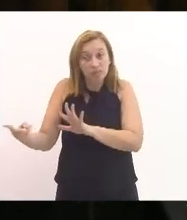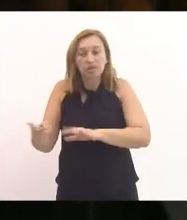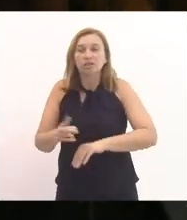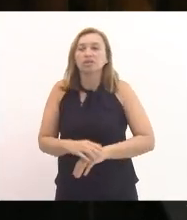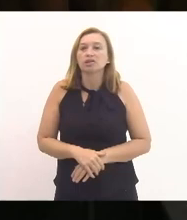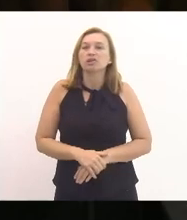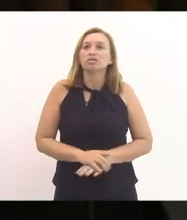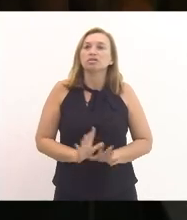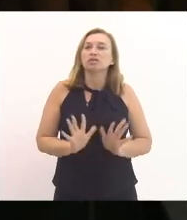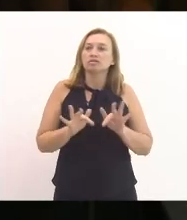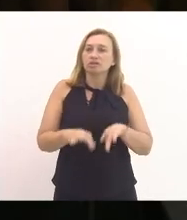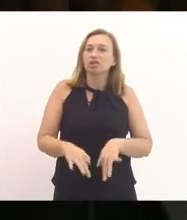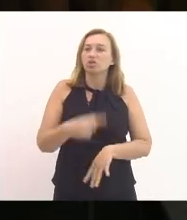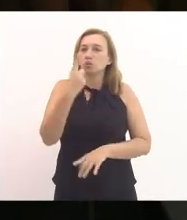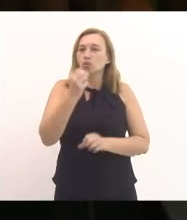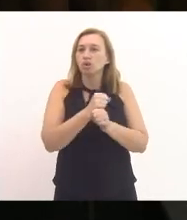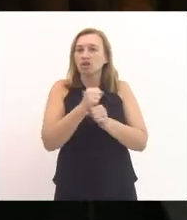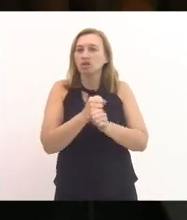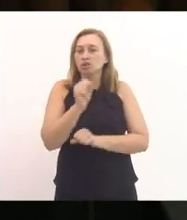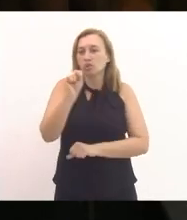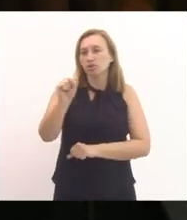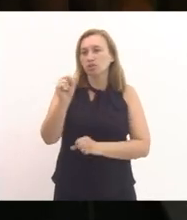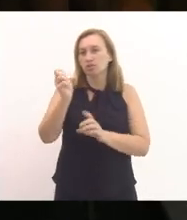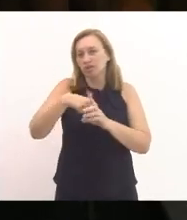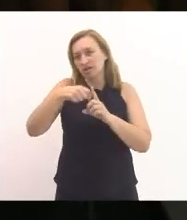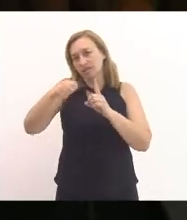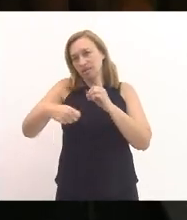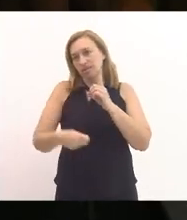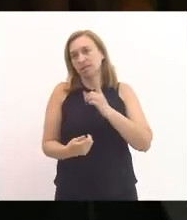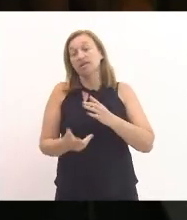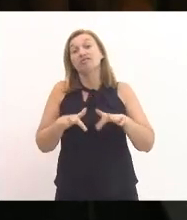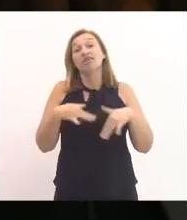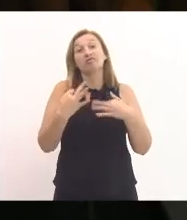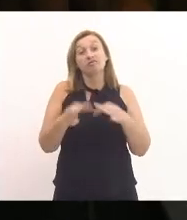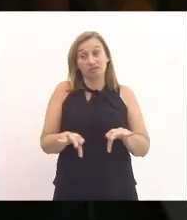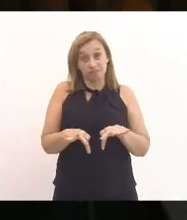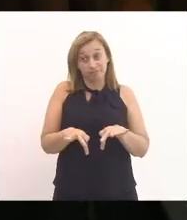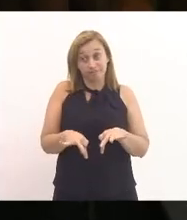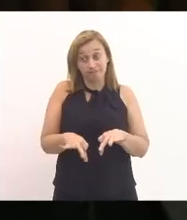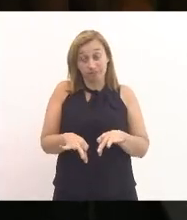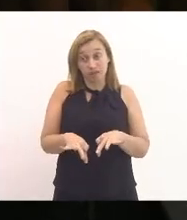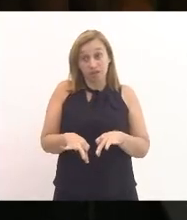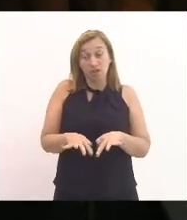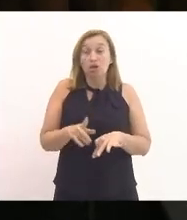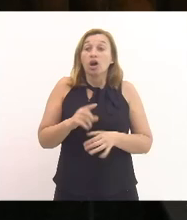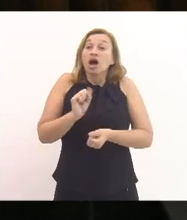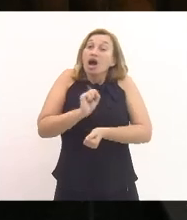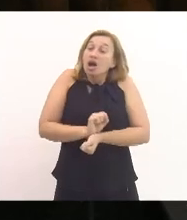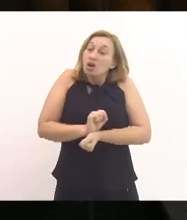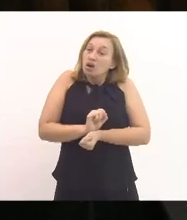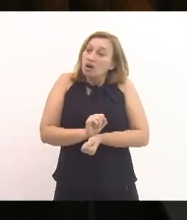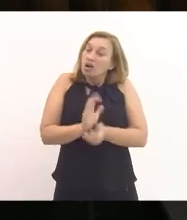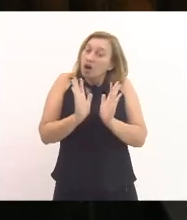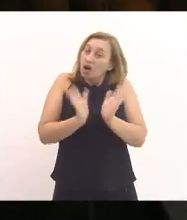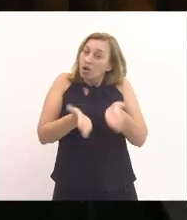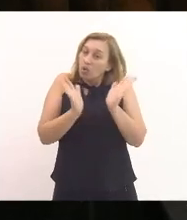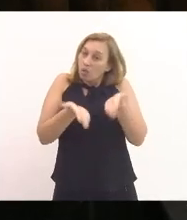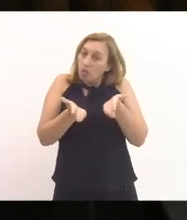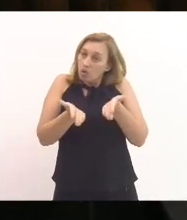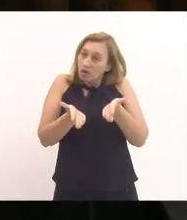tá completando 1 ano e 8 meses e Enfim estamos agora diante